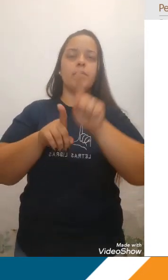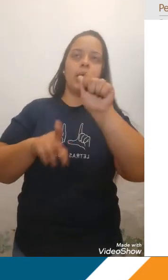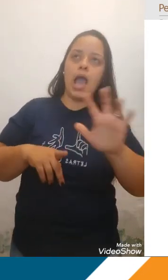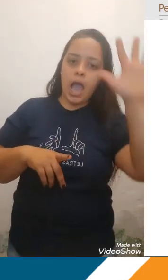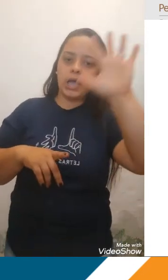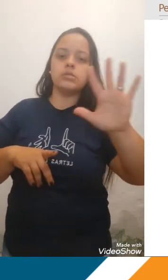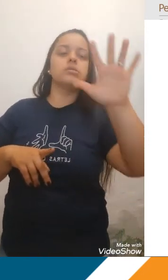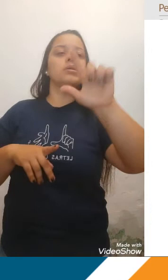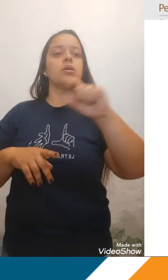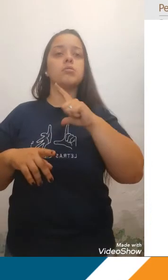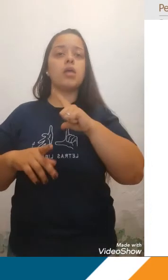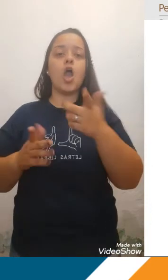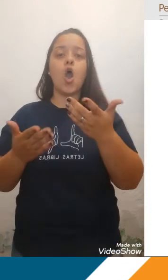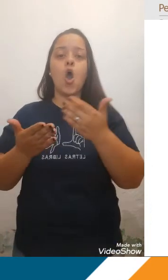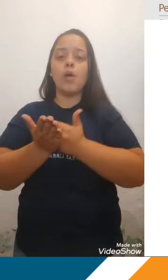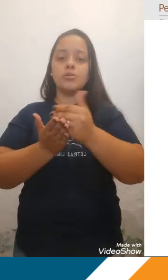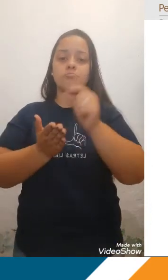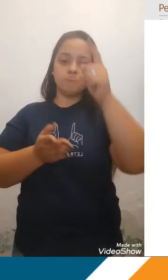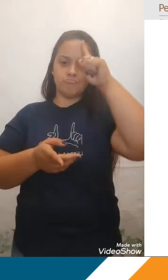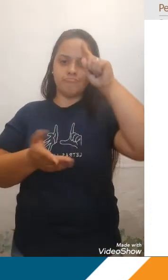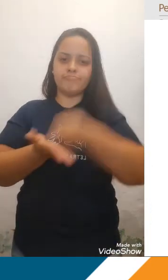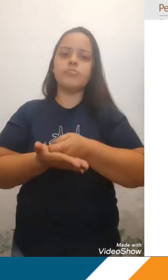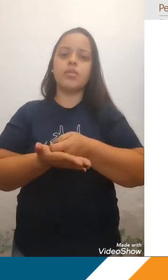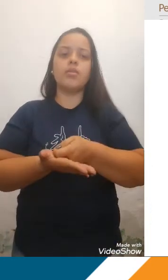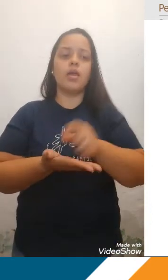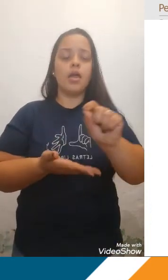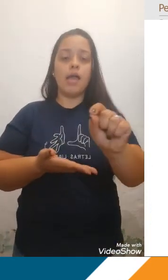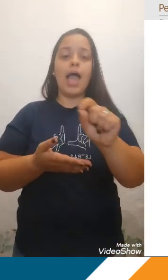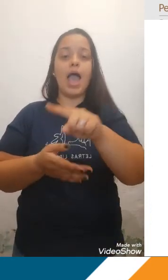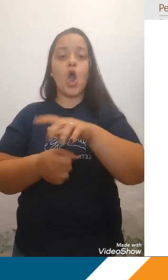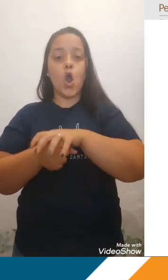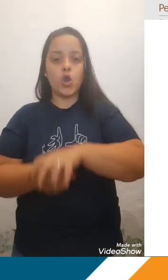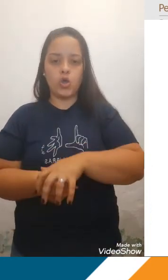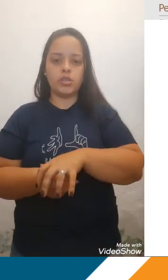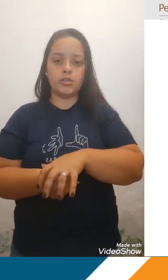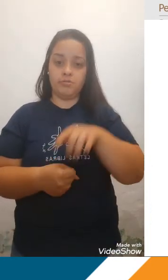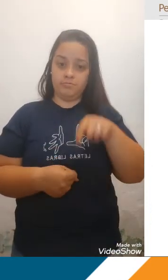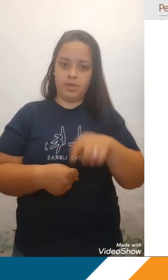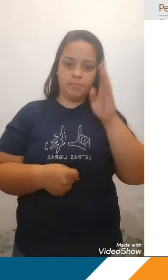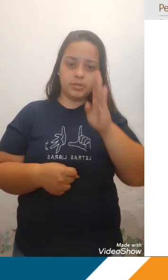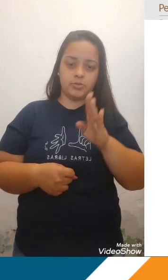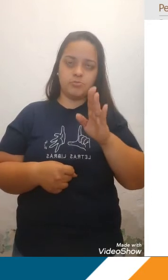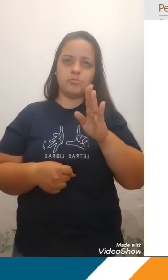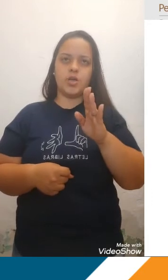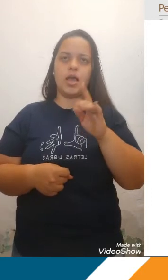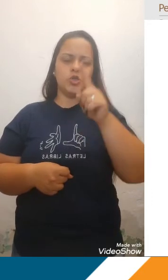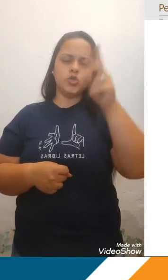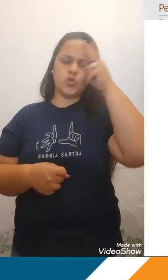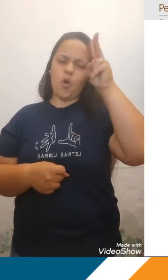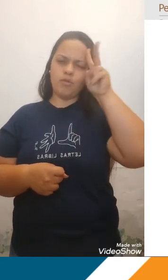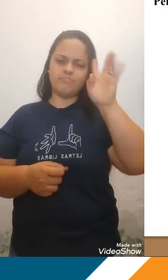passou a ser conduzido a partir de decisões que eram tomadas em uma colônia. Então isso foi algo